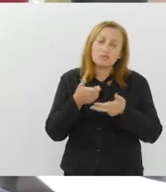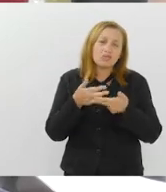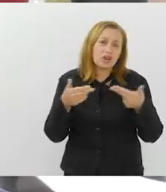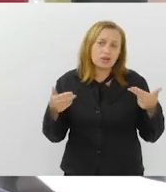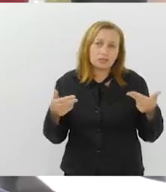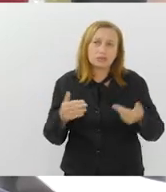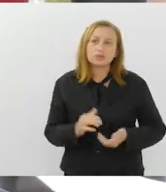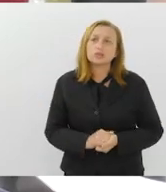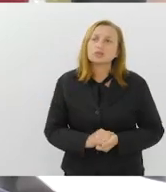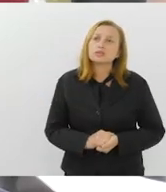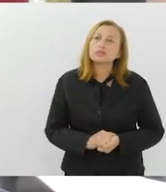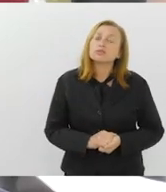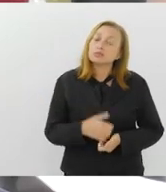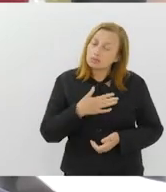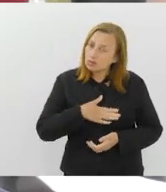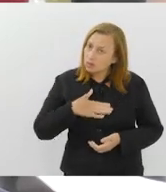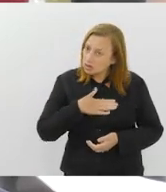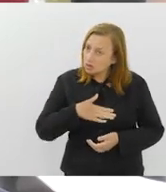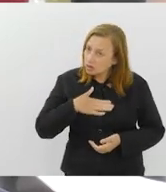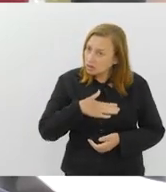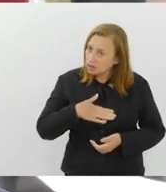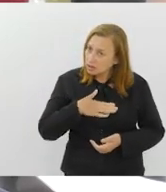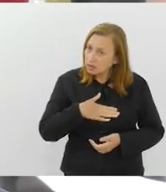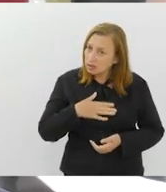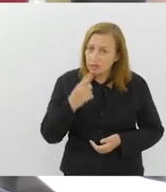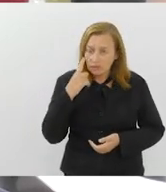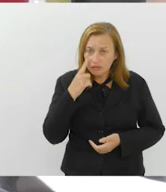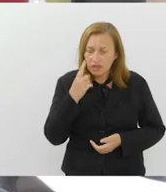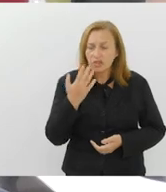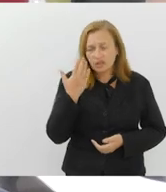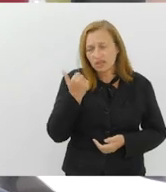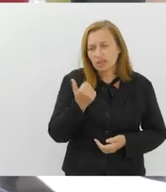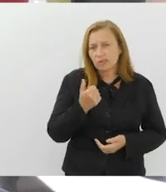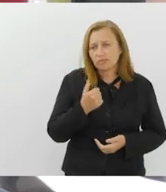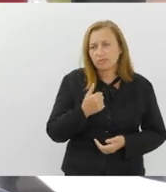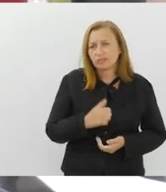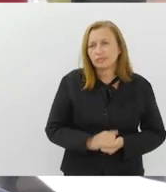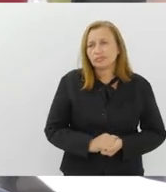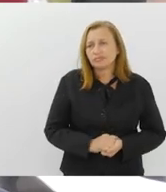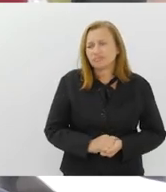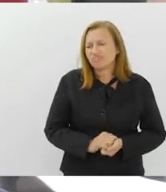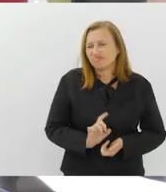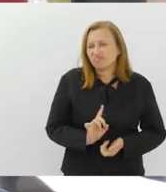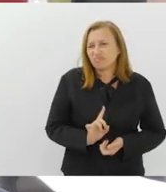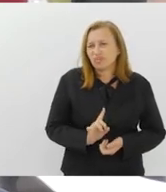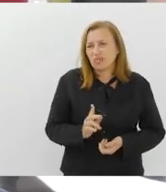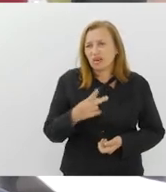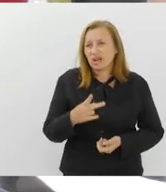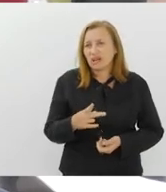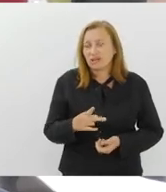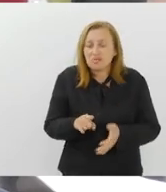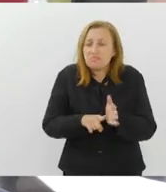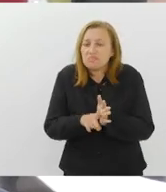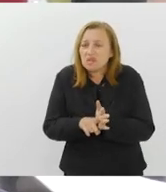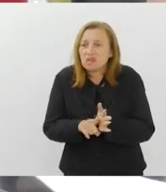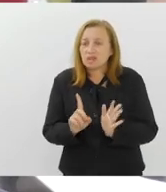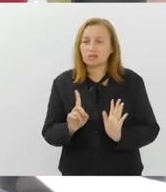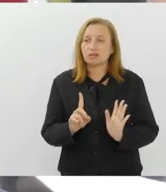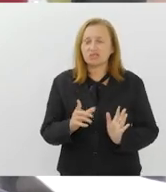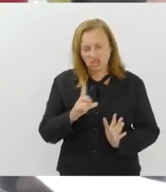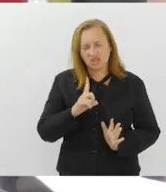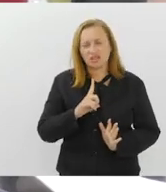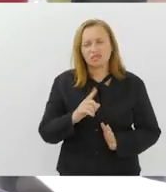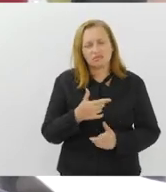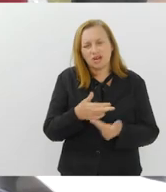casos. E o que nós gostaríamos de ter, gente, isso é sabido. Né? Então, não vou nem dizer assim, vai pesquisa... Não, a gente tem